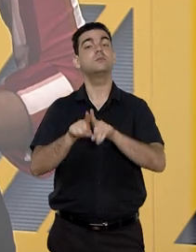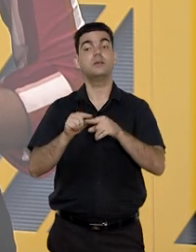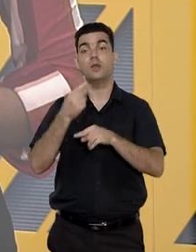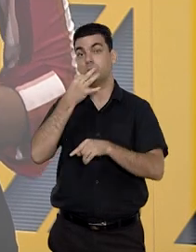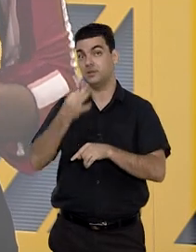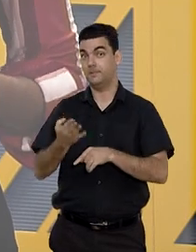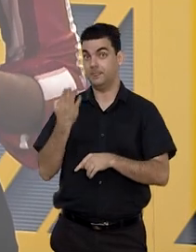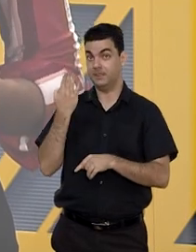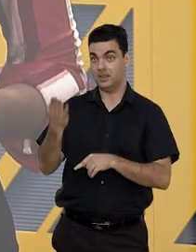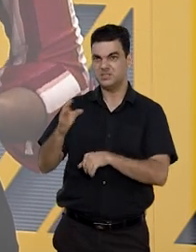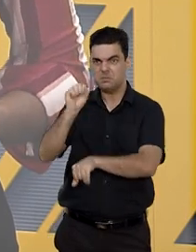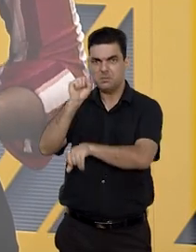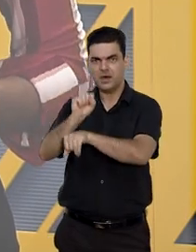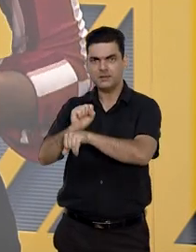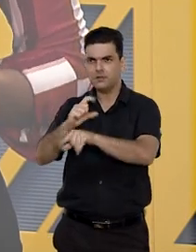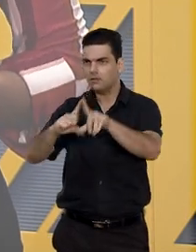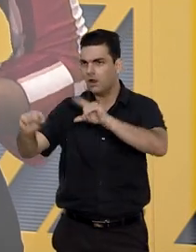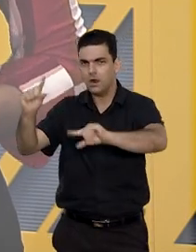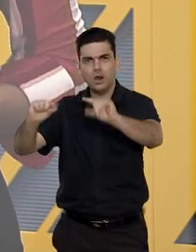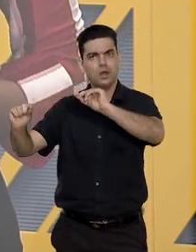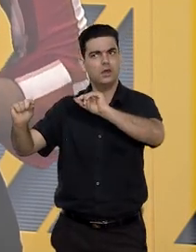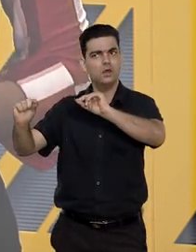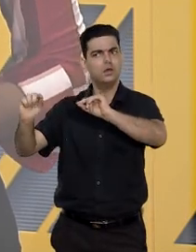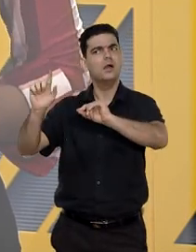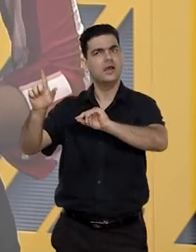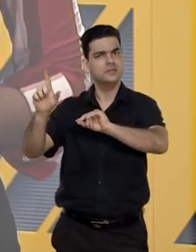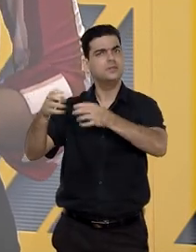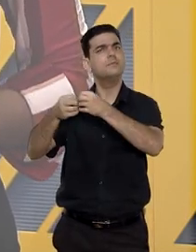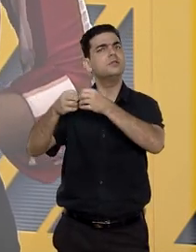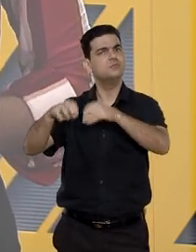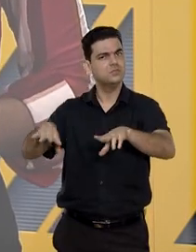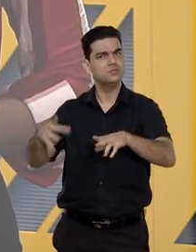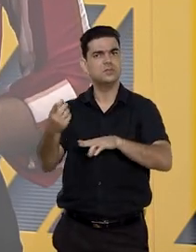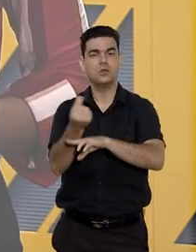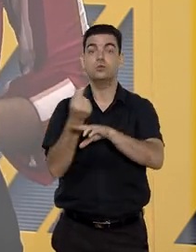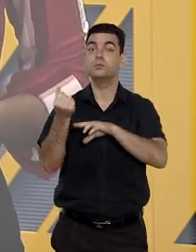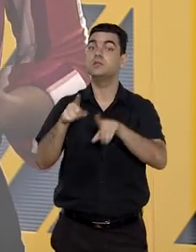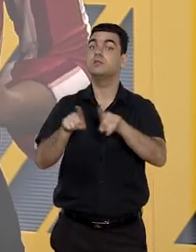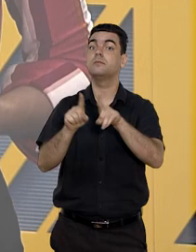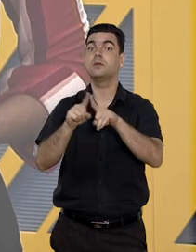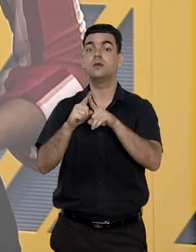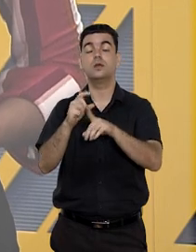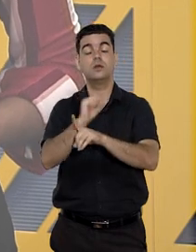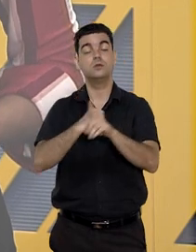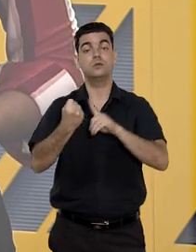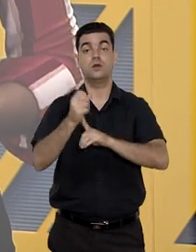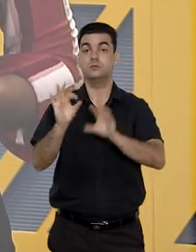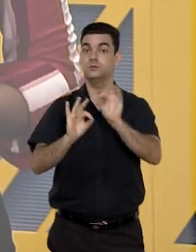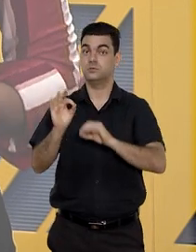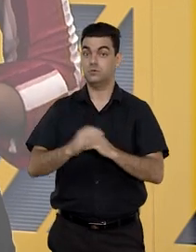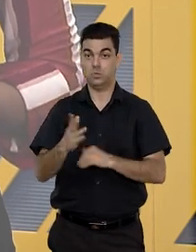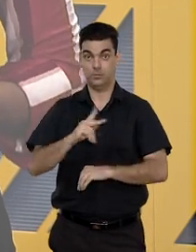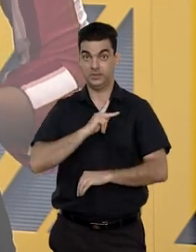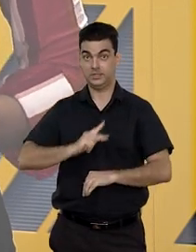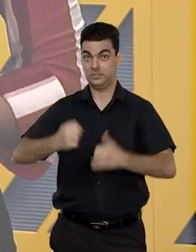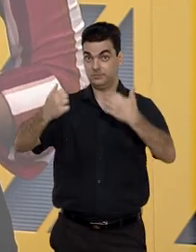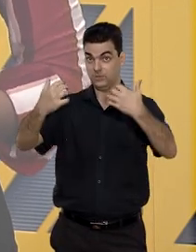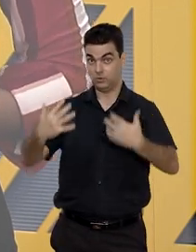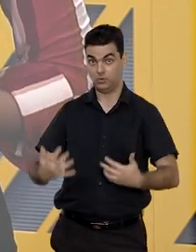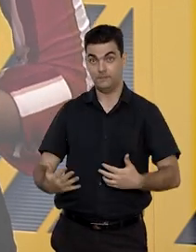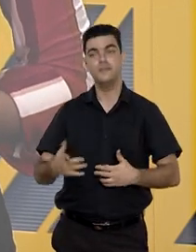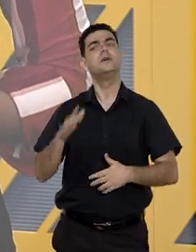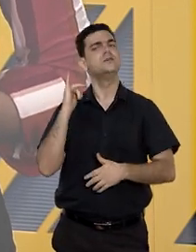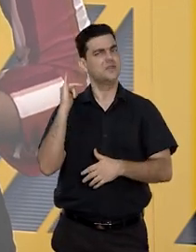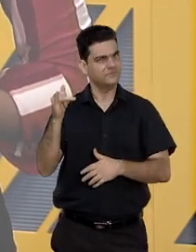o argumento de que a paralisação da desocupação causa lesão à economia e à ordem pública. Segundo o presidente,